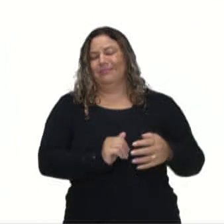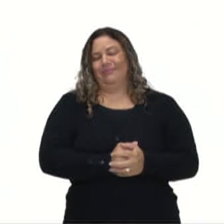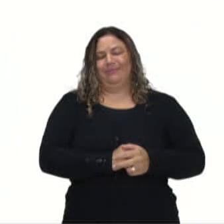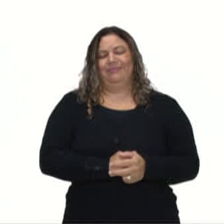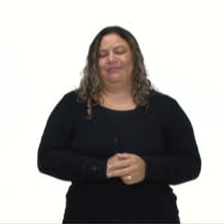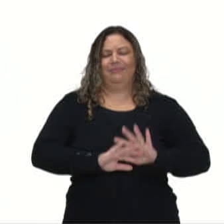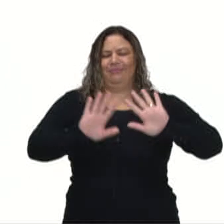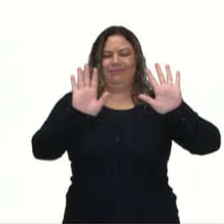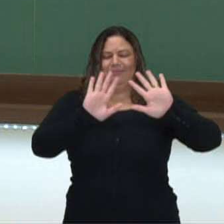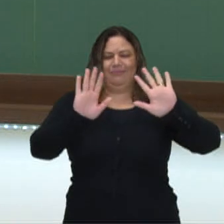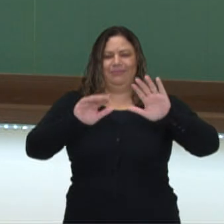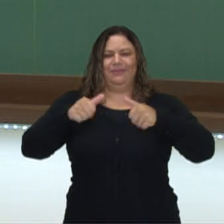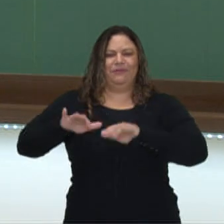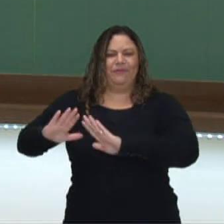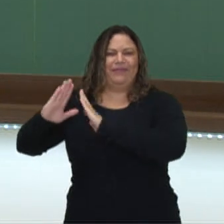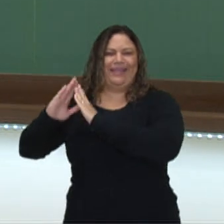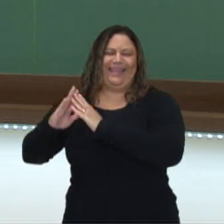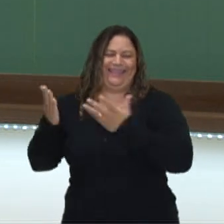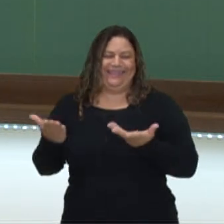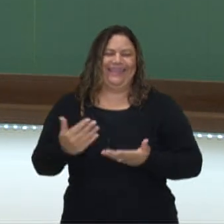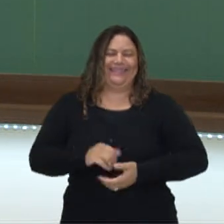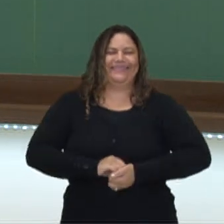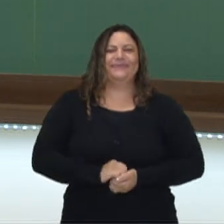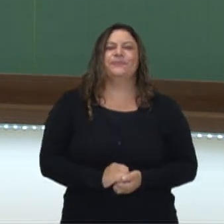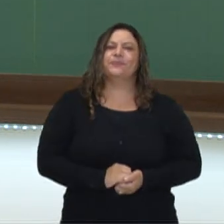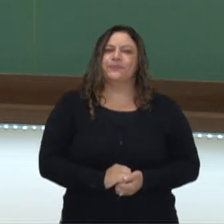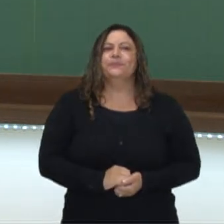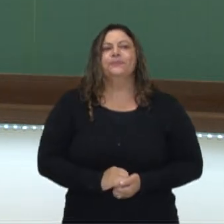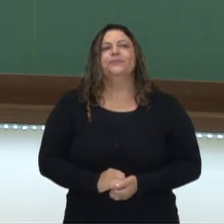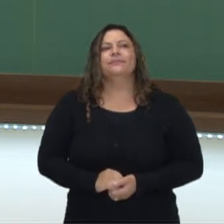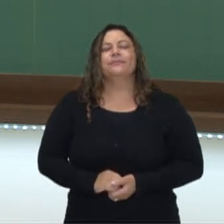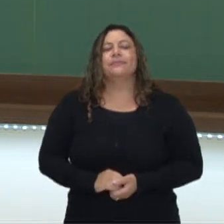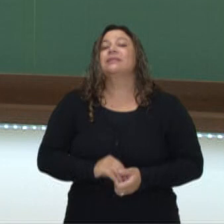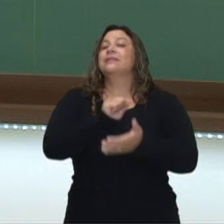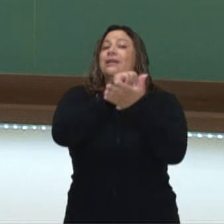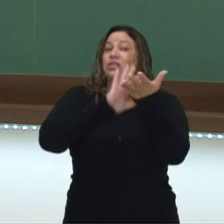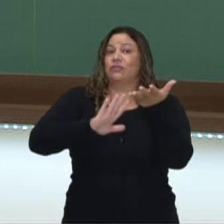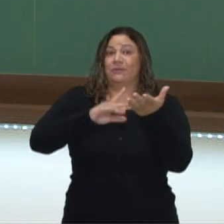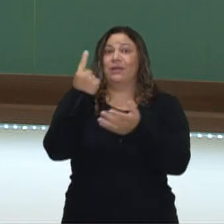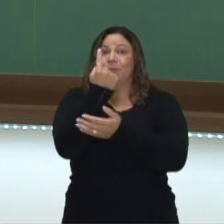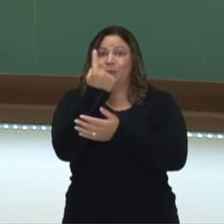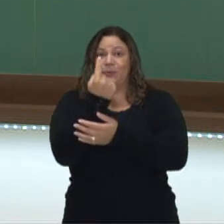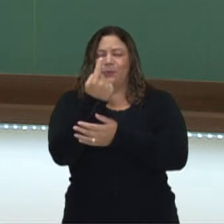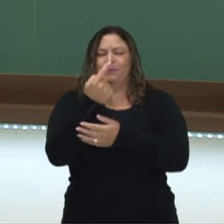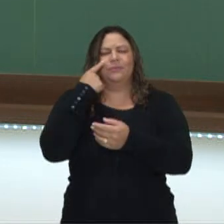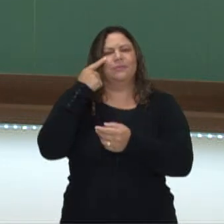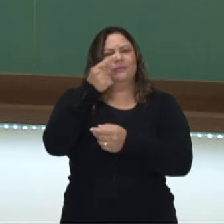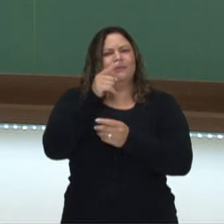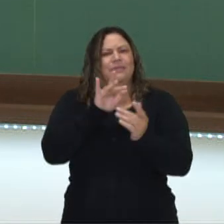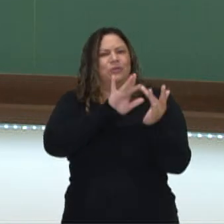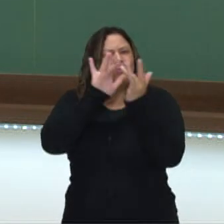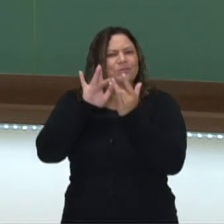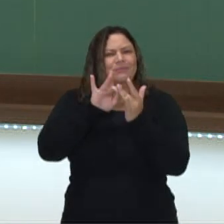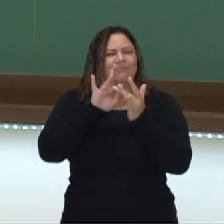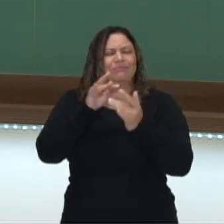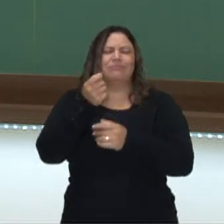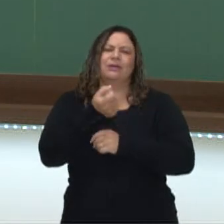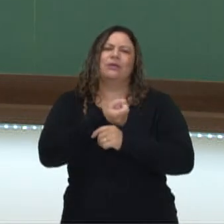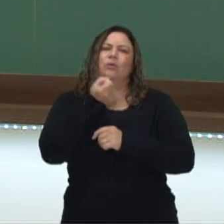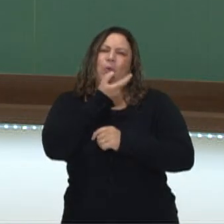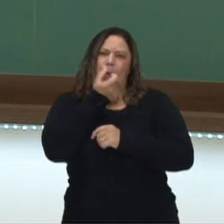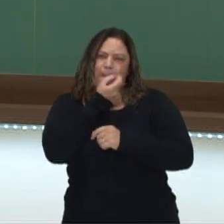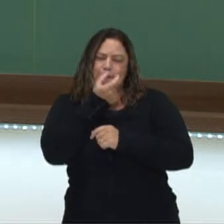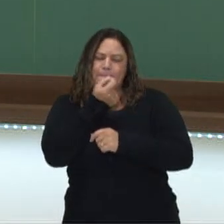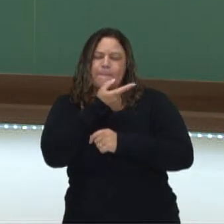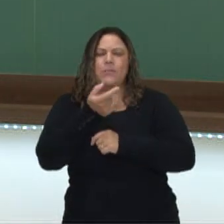casa. Atividade 1 para vocês, minha gente, para que vocês já comecem a se familiarizar com esse humor do